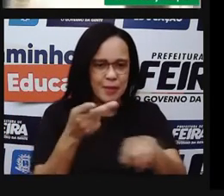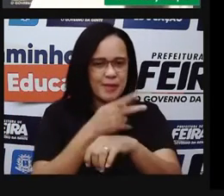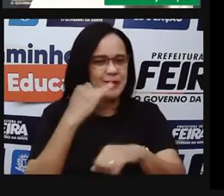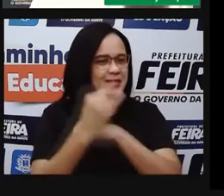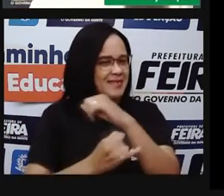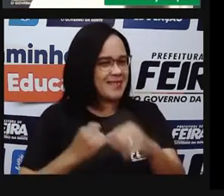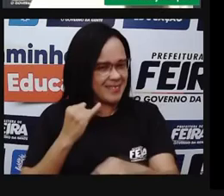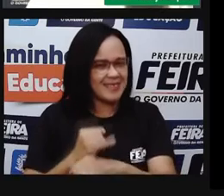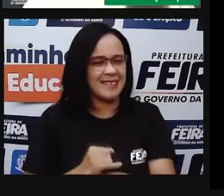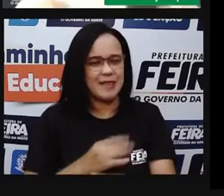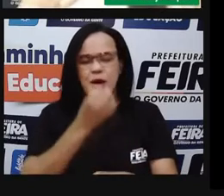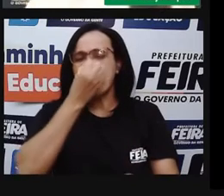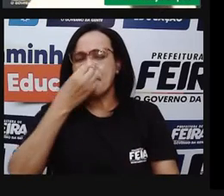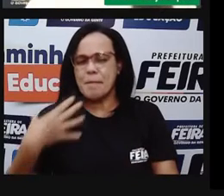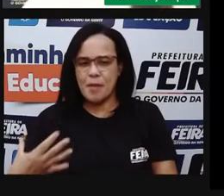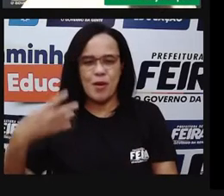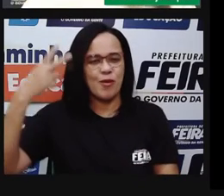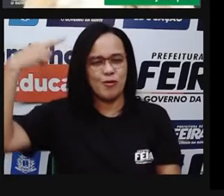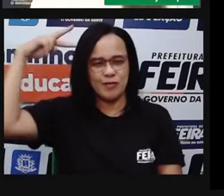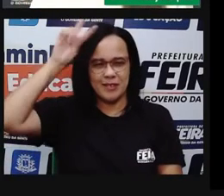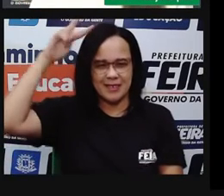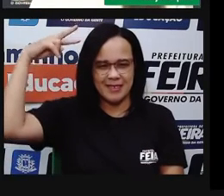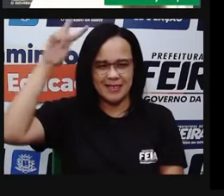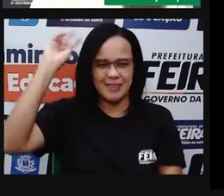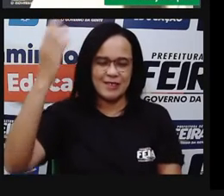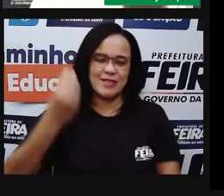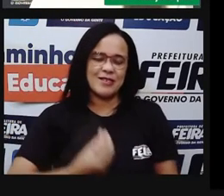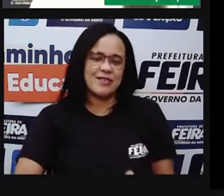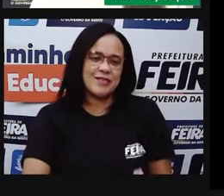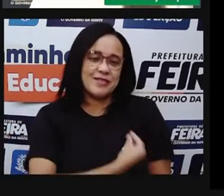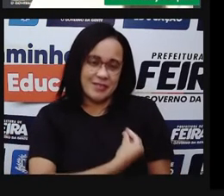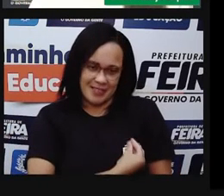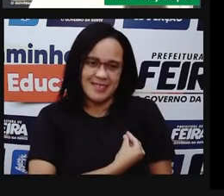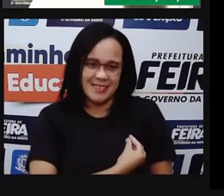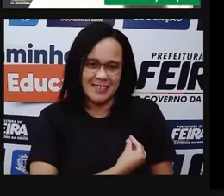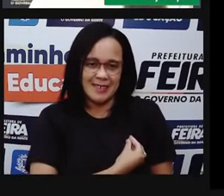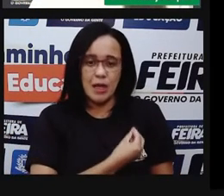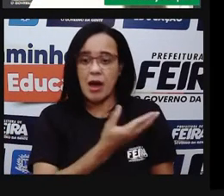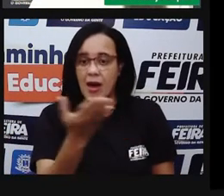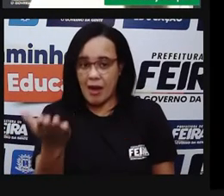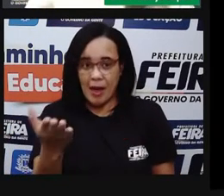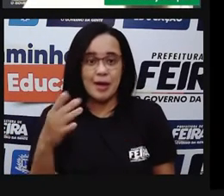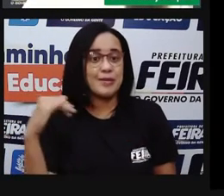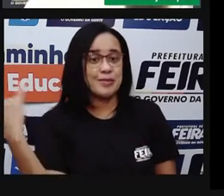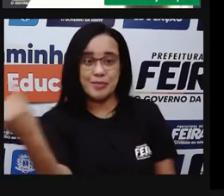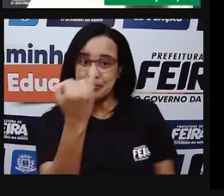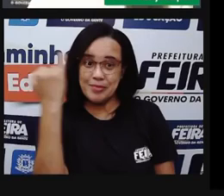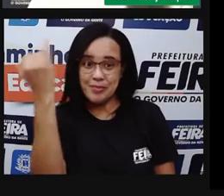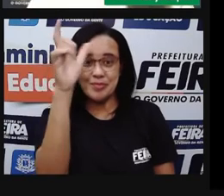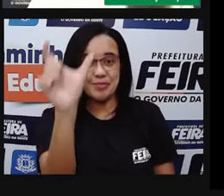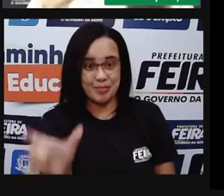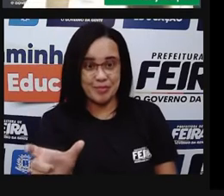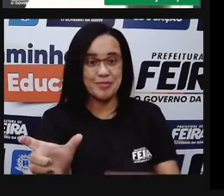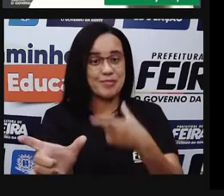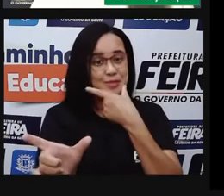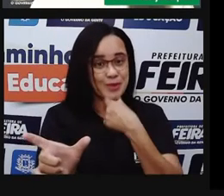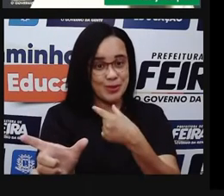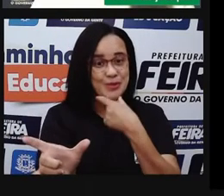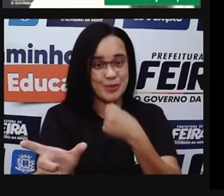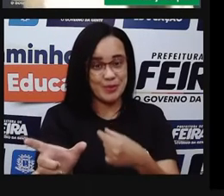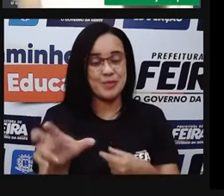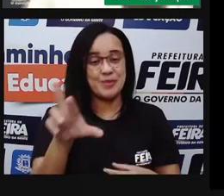conhecer histórias, né? Histórias de vida. E a história de Roberval, né? Foi muito interessante conhecer um pouquinho da história dele. Eu